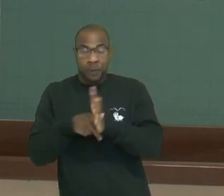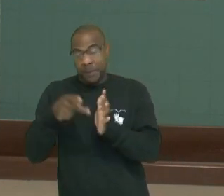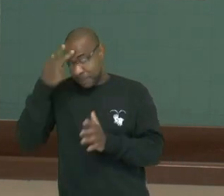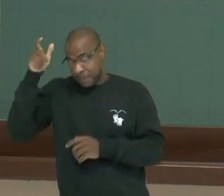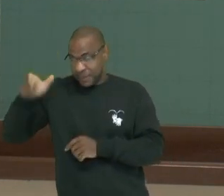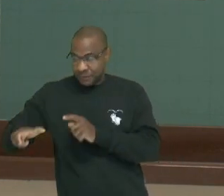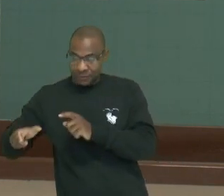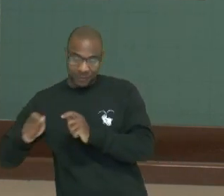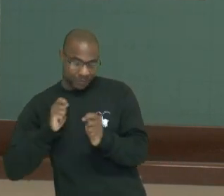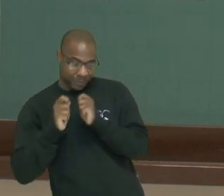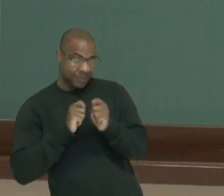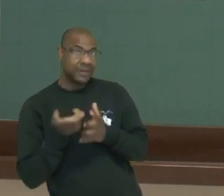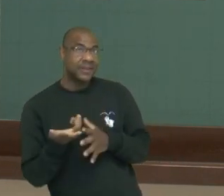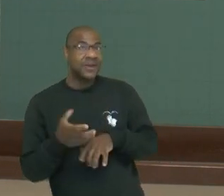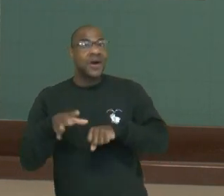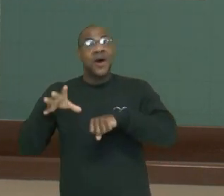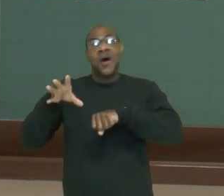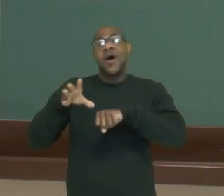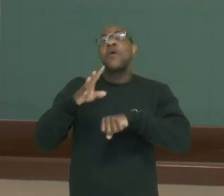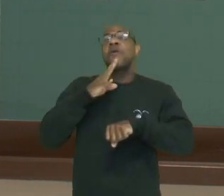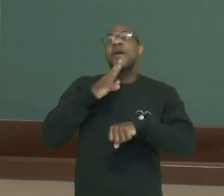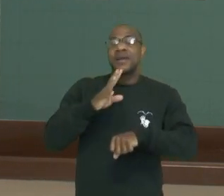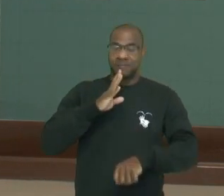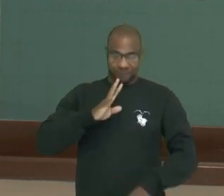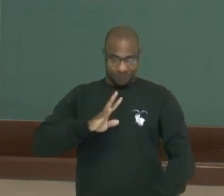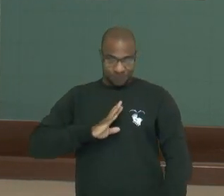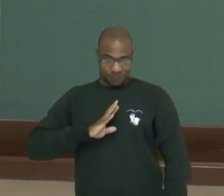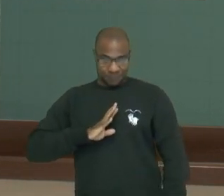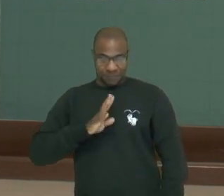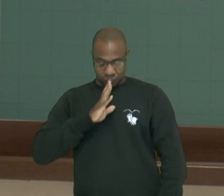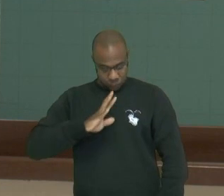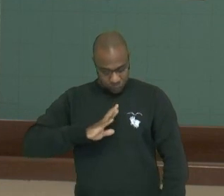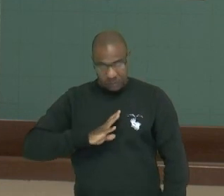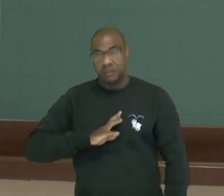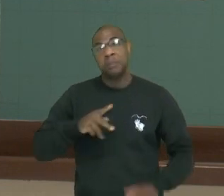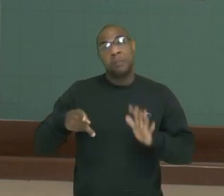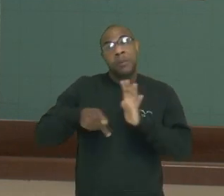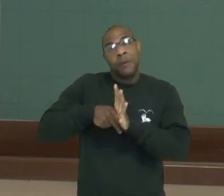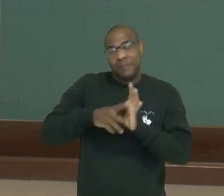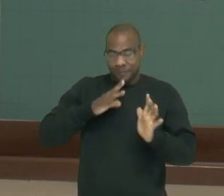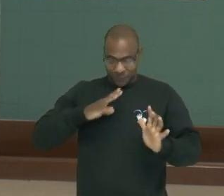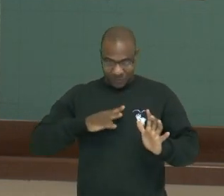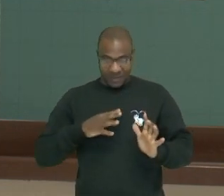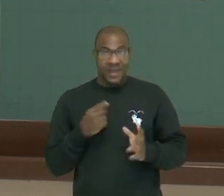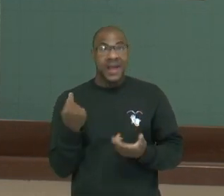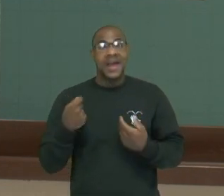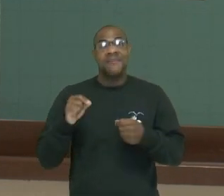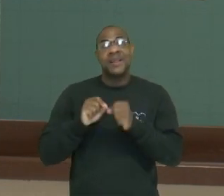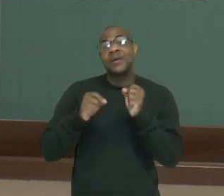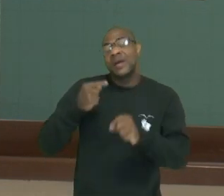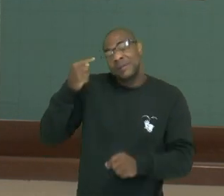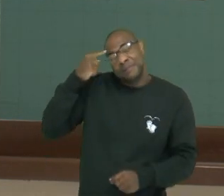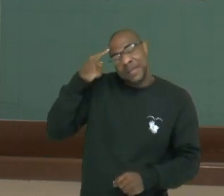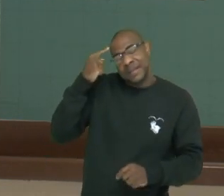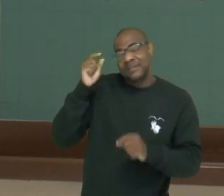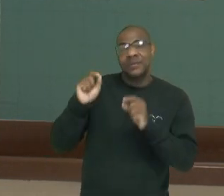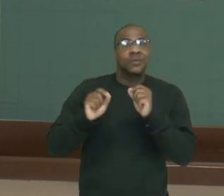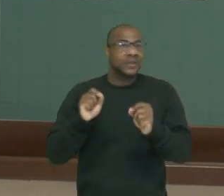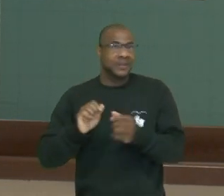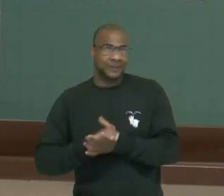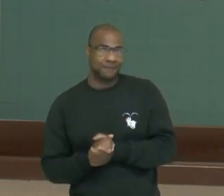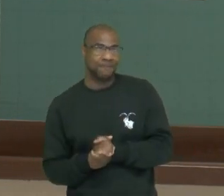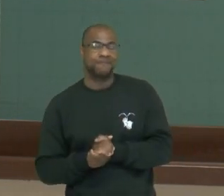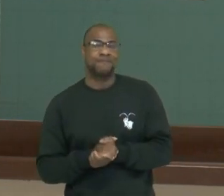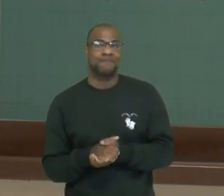do autoconhecimento, né, que é o segredo, é uma paráfrase do que pensa o entrevistado a respeito de toda essa